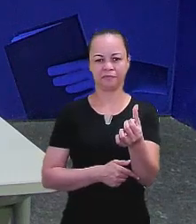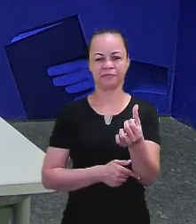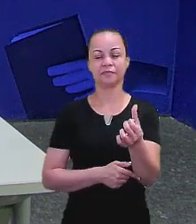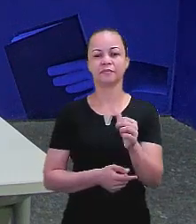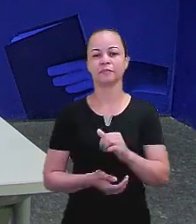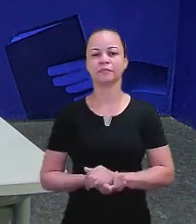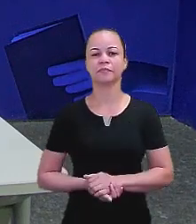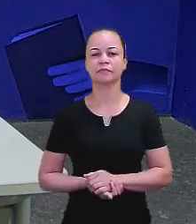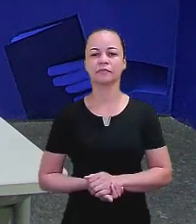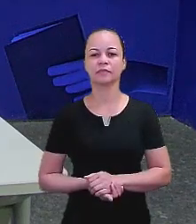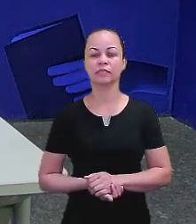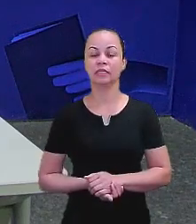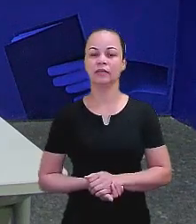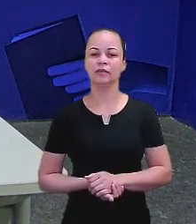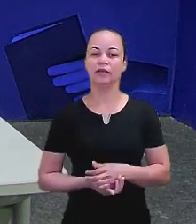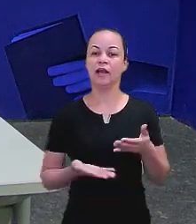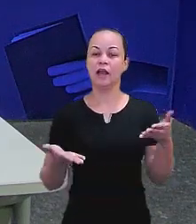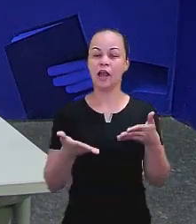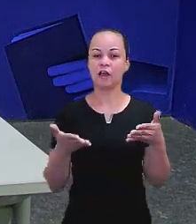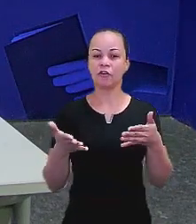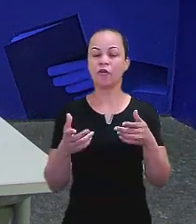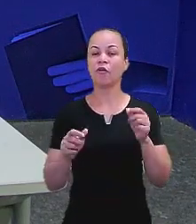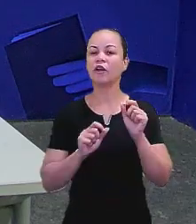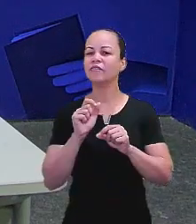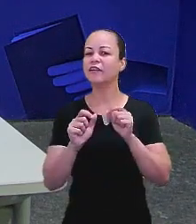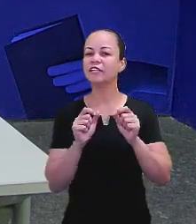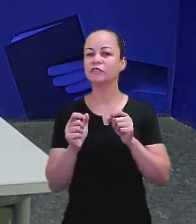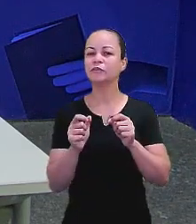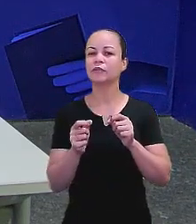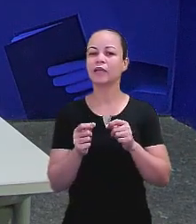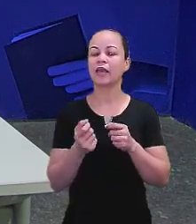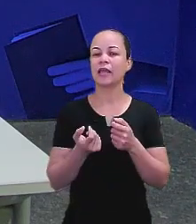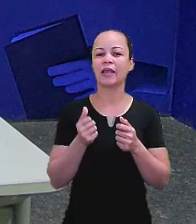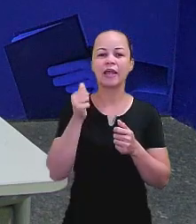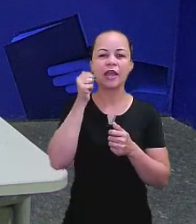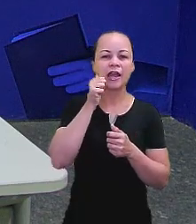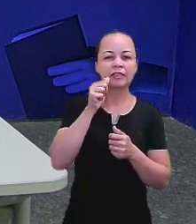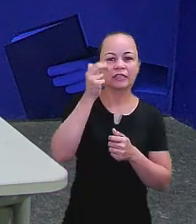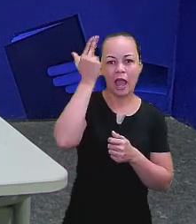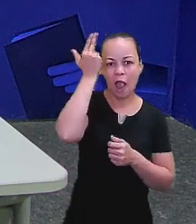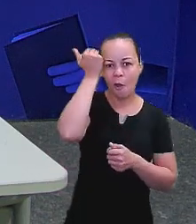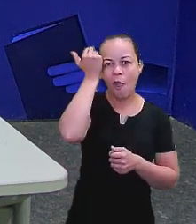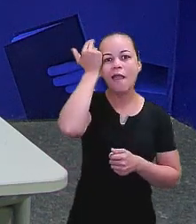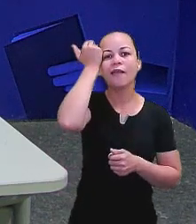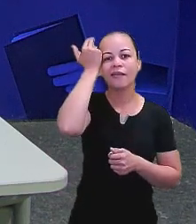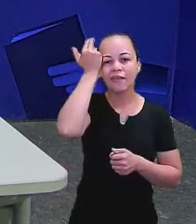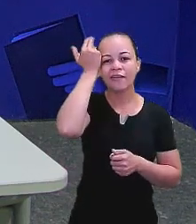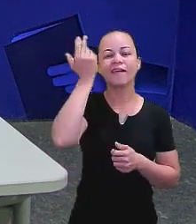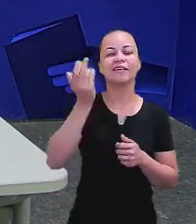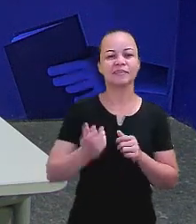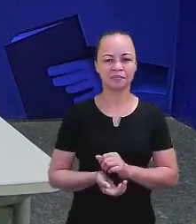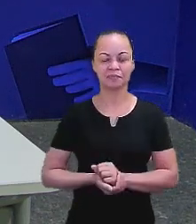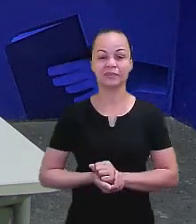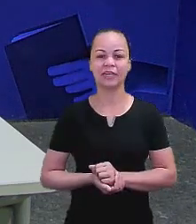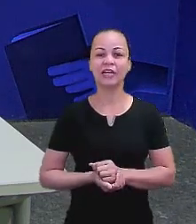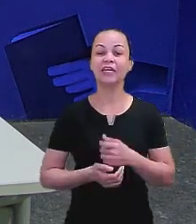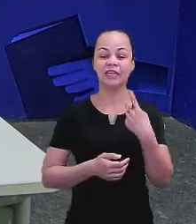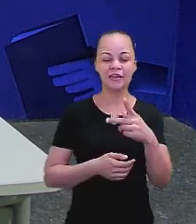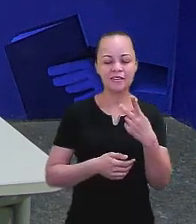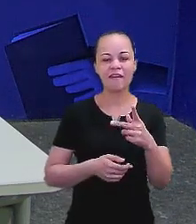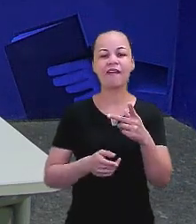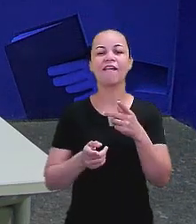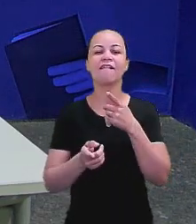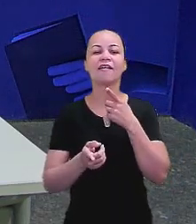1, 2, 3, 4, 5, 6. E agora é a vez da coelhinha, gente. E a coelhinha